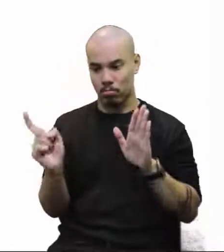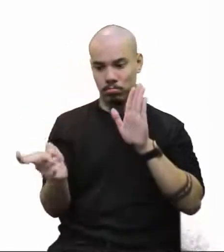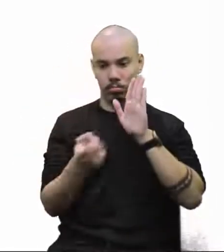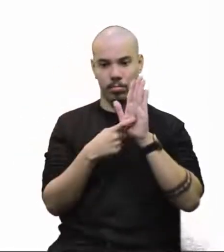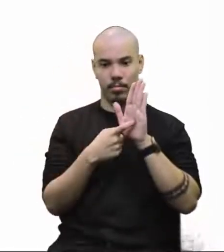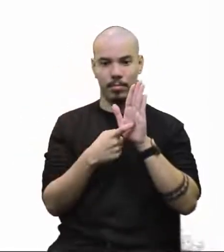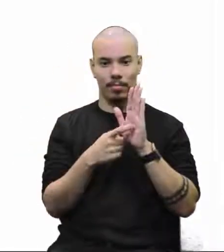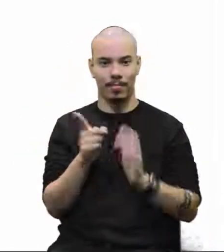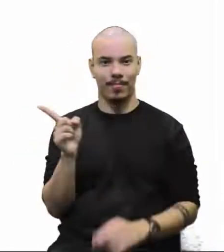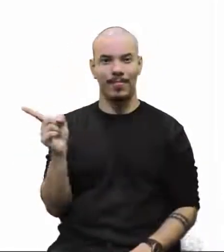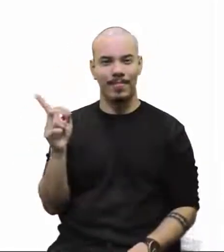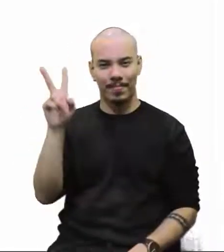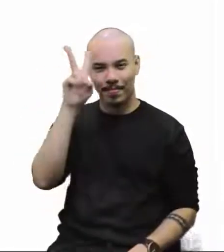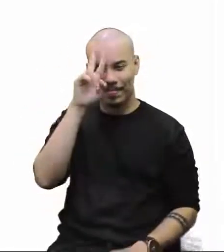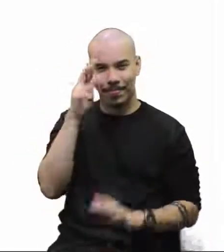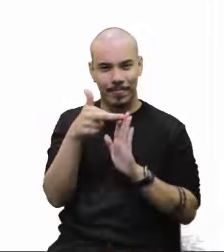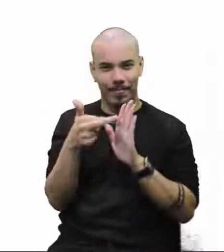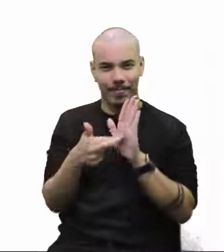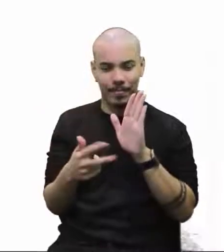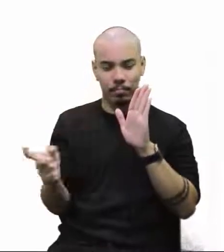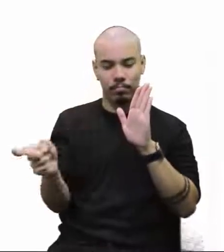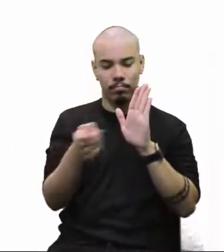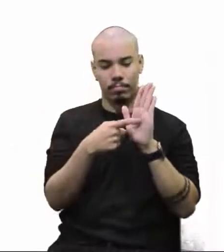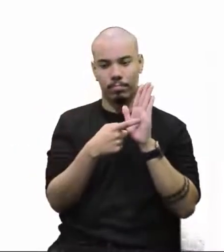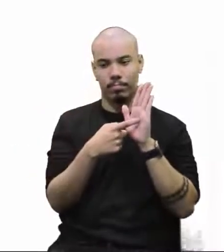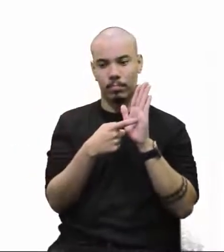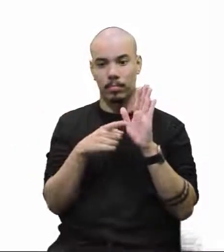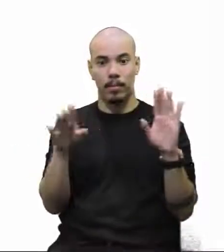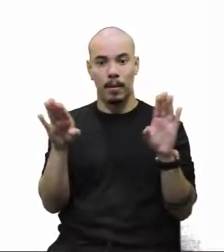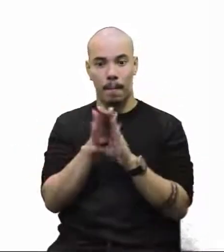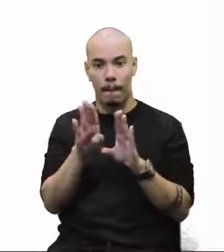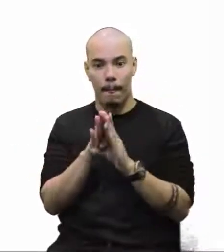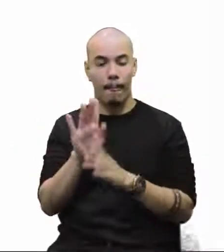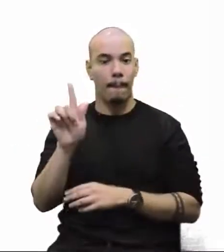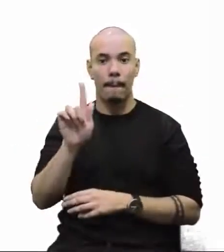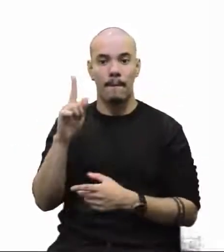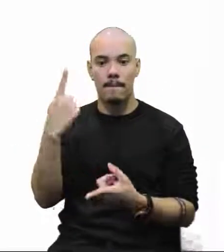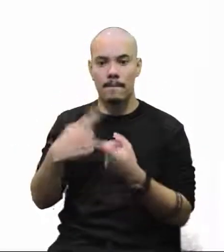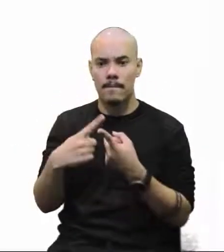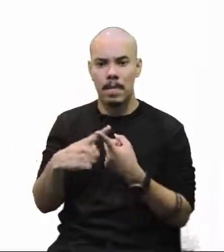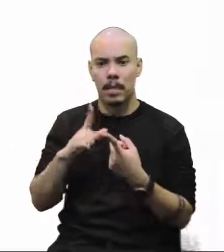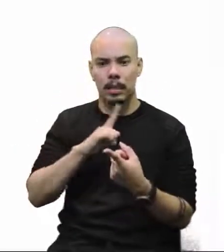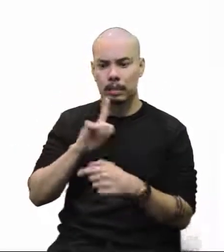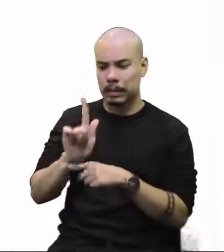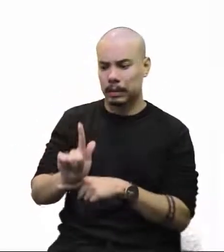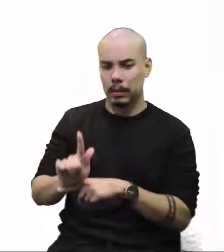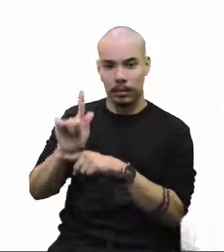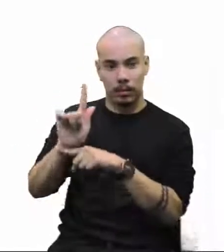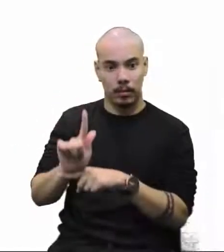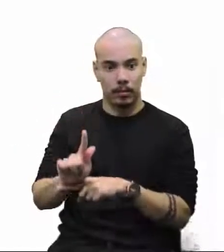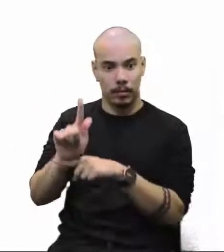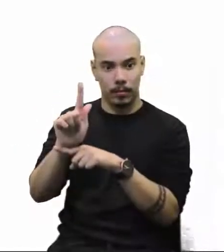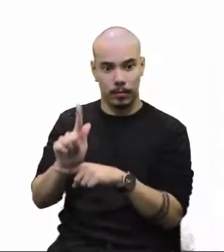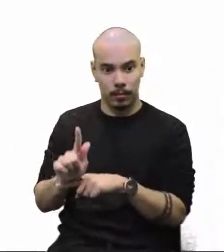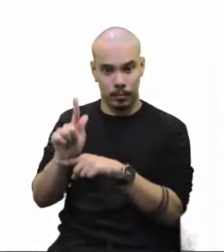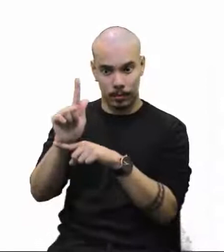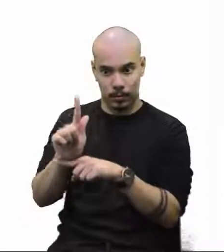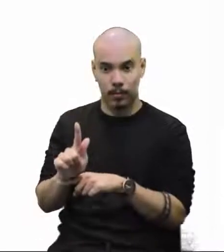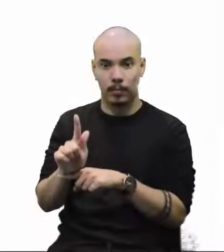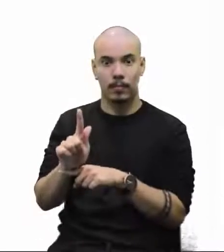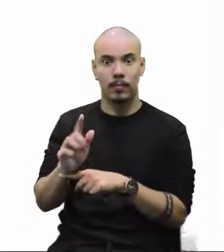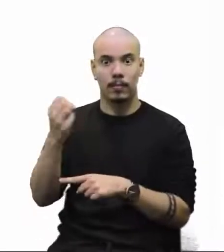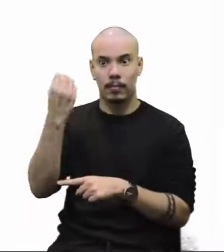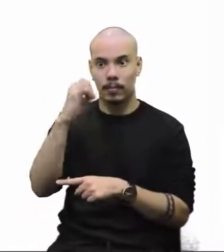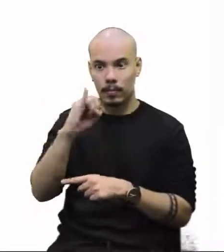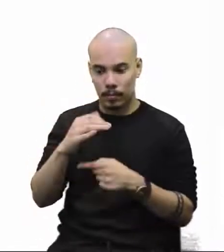ponta da flecha vindo, né? Justamente. E no campo gravitacional G. Por que tem campo gravitacional? Se ele estiver suspenso, ele está